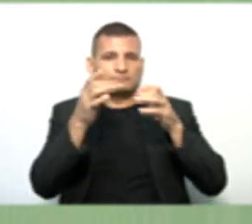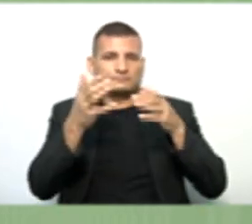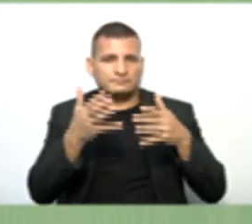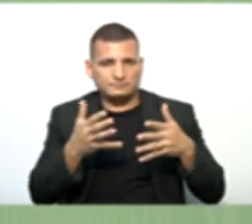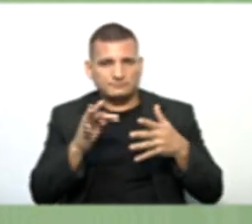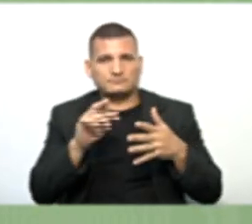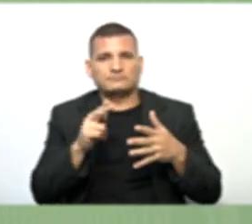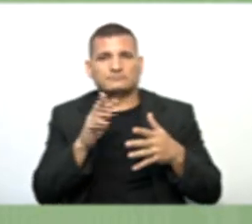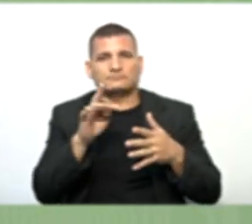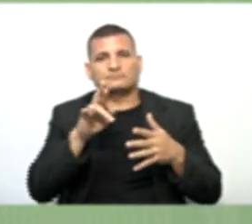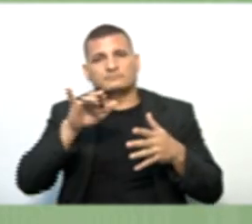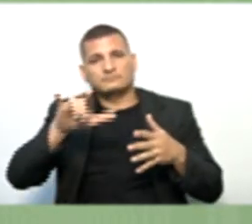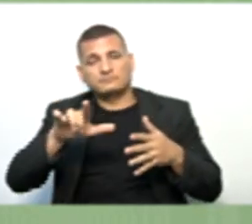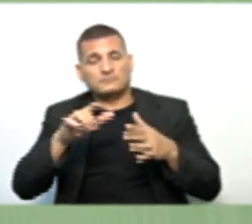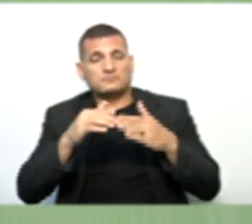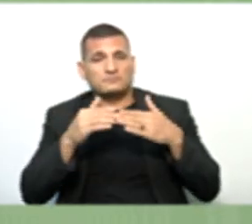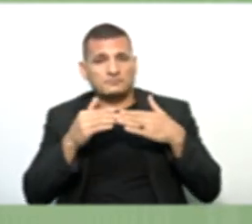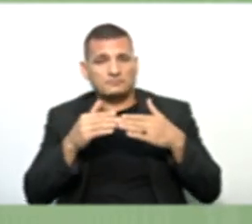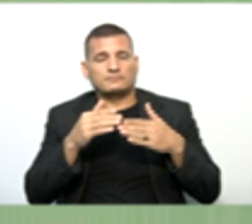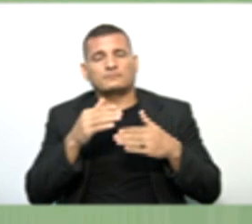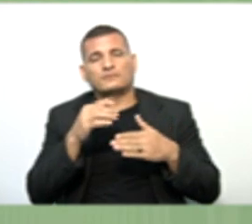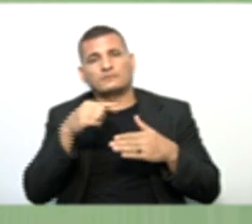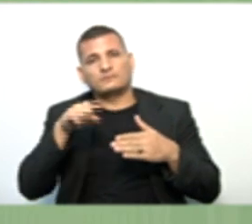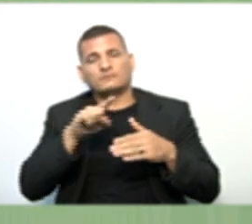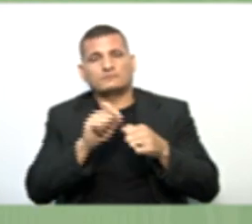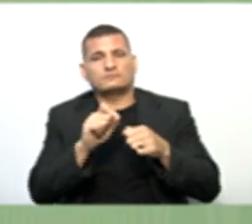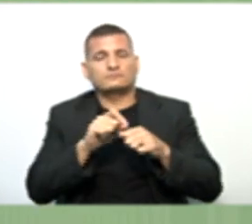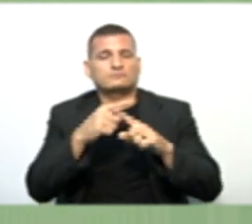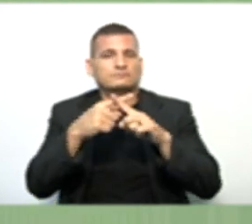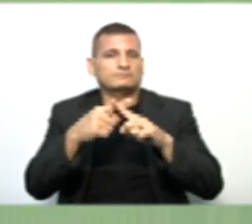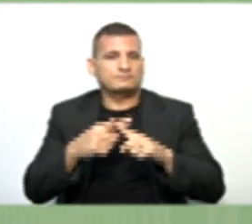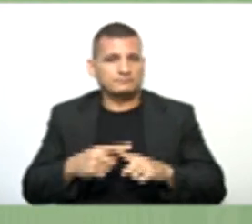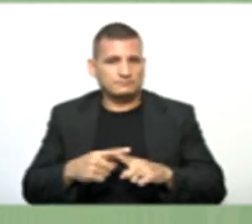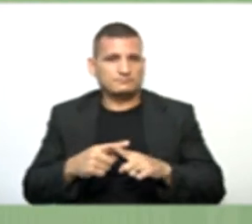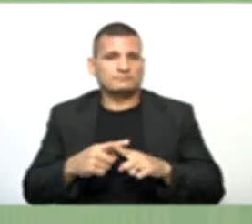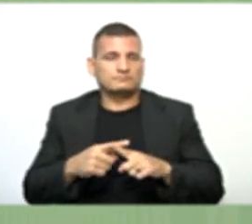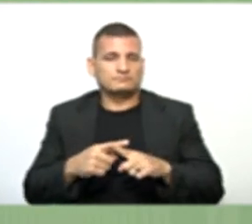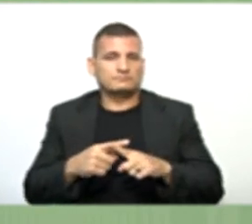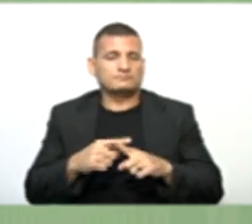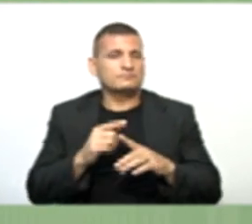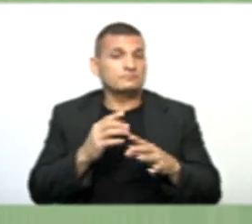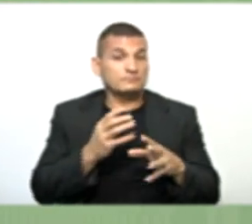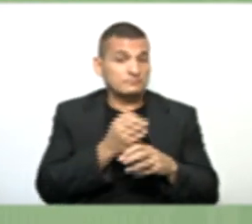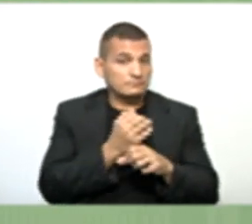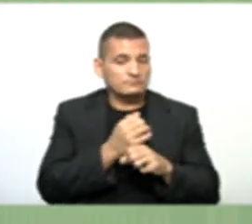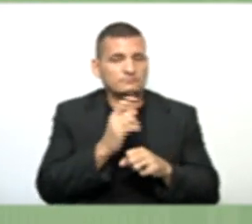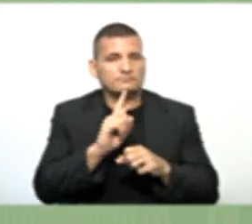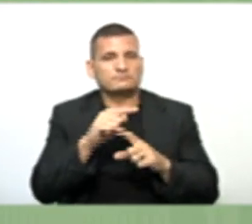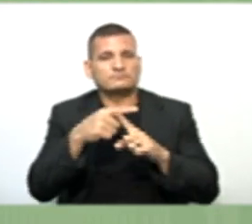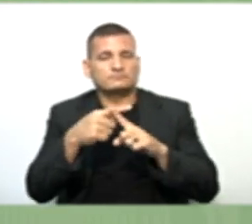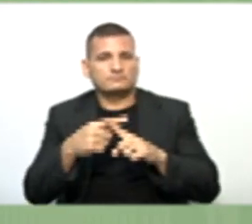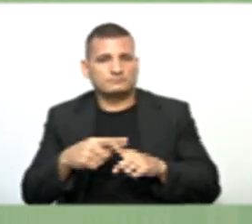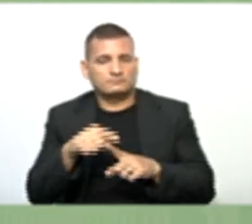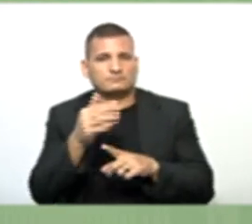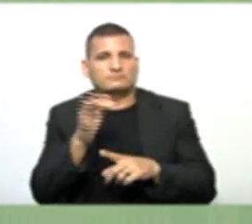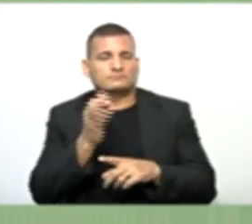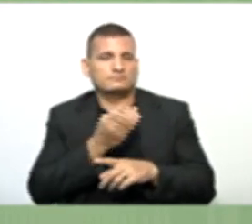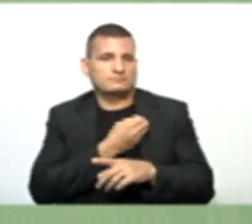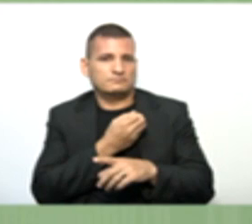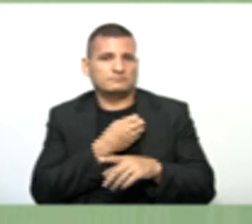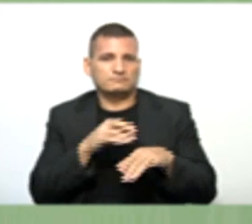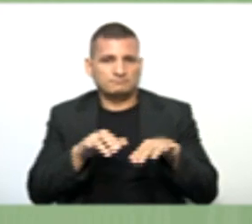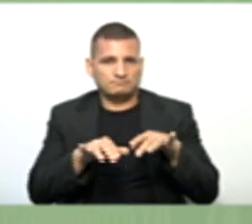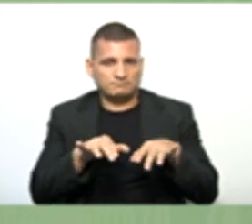pedi para vocês fazerem uma multiplicação. Em vez de calcular o somatório, para a gente calcular a multiplicação de 10 números no